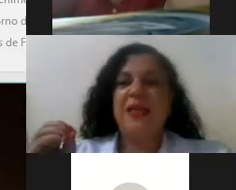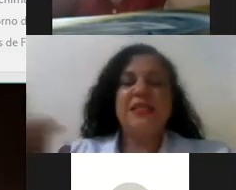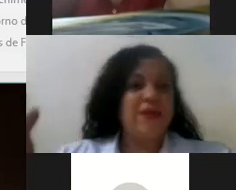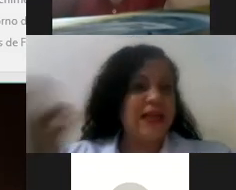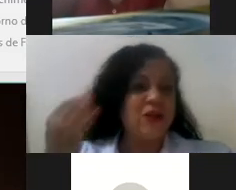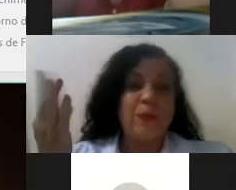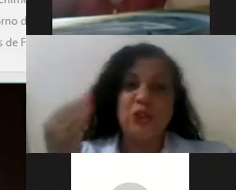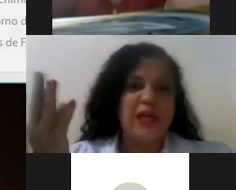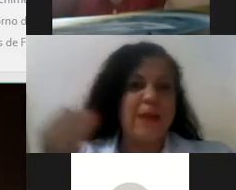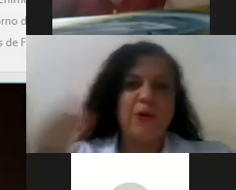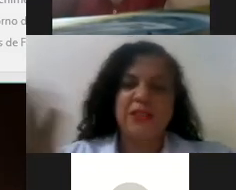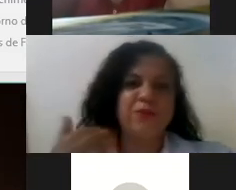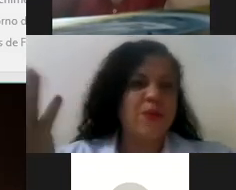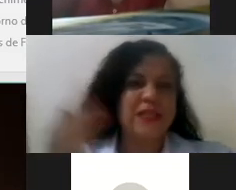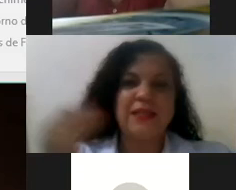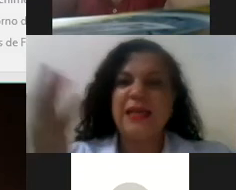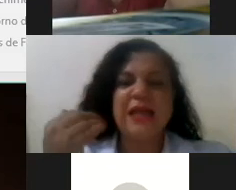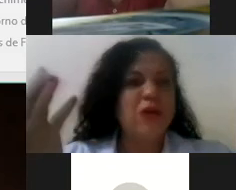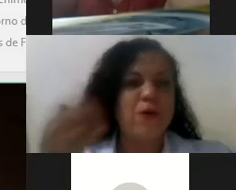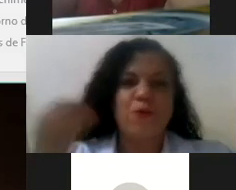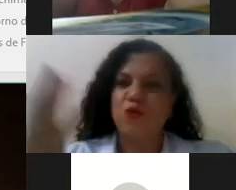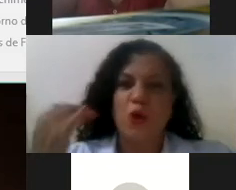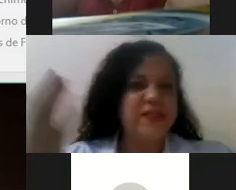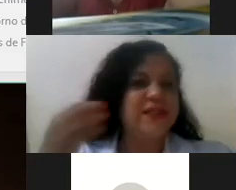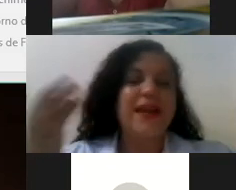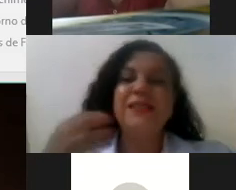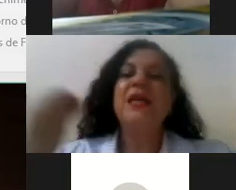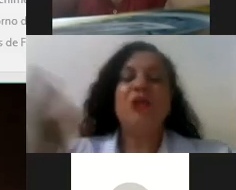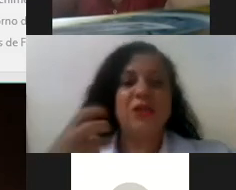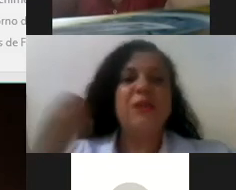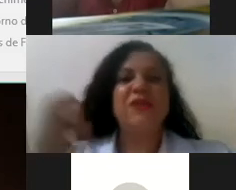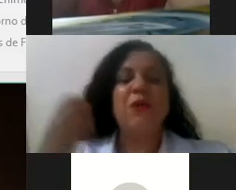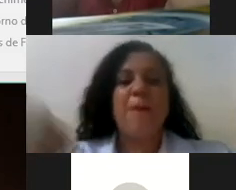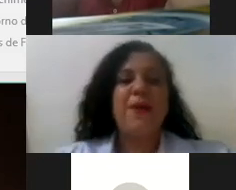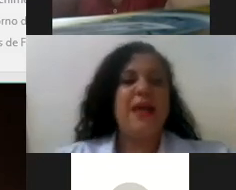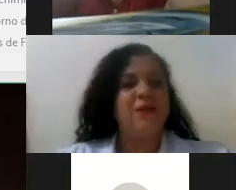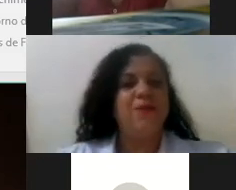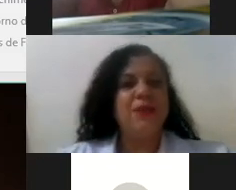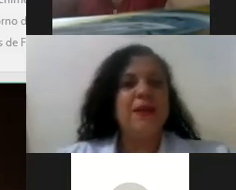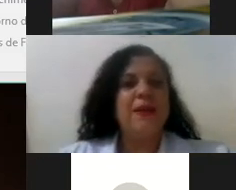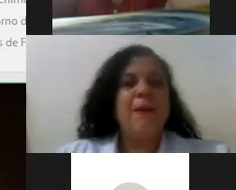retornar, você vai ter com a tua apostila na mão. Nós vamos começar desde a aula 1, 2, 3. Nós vamos fazer um